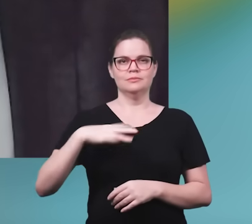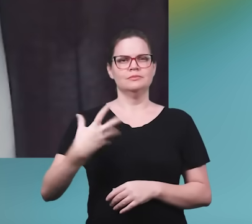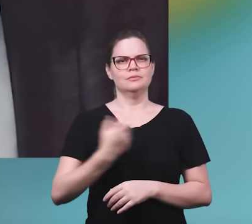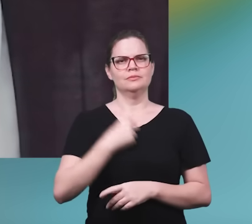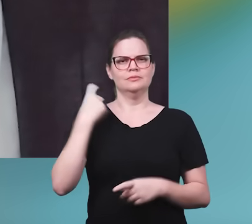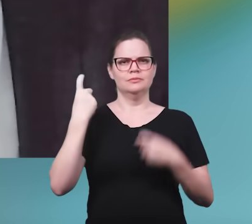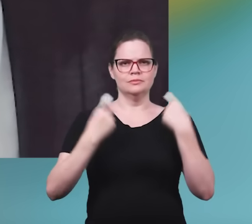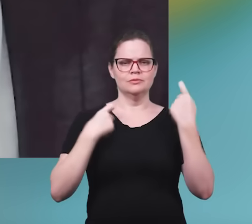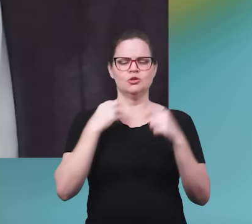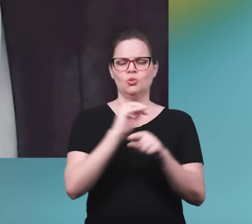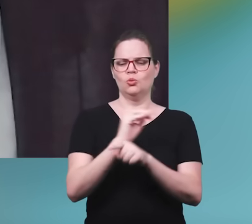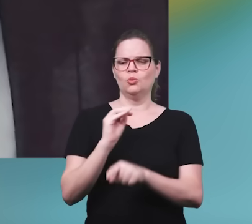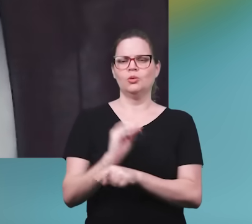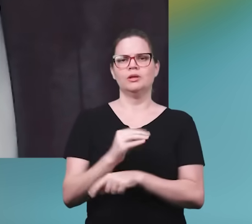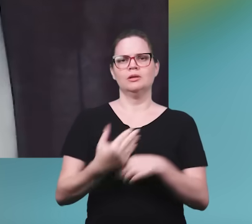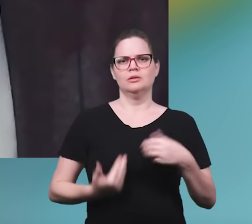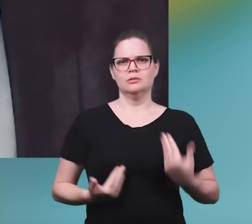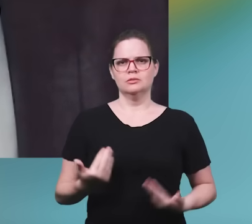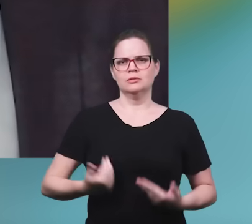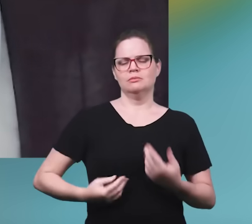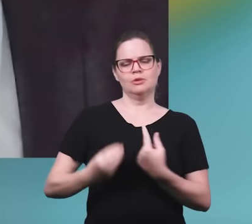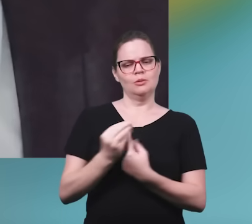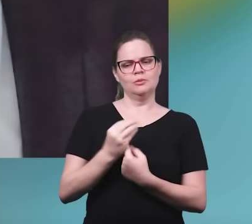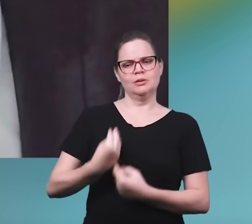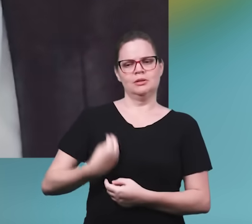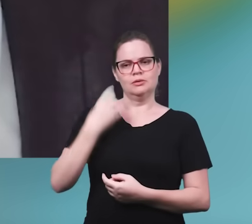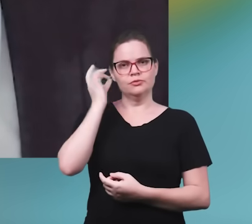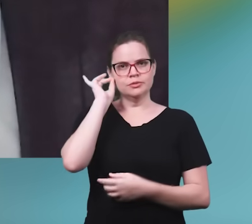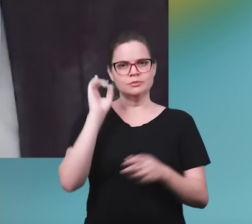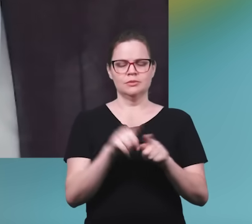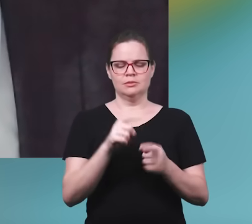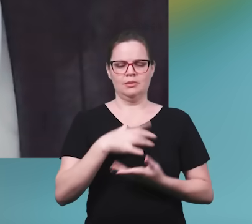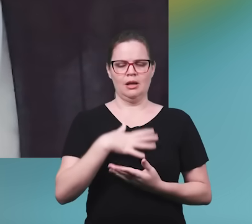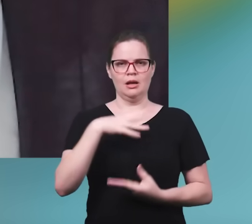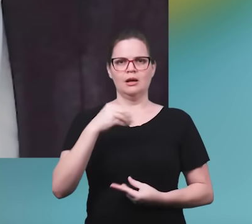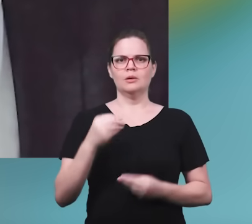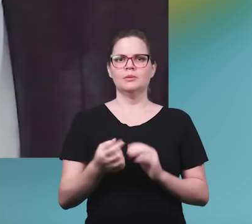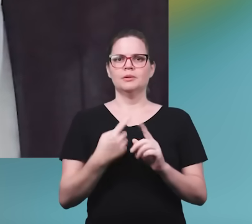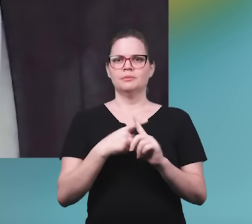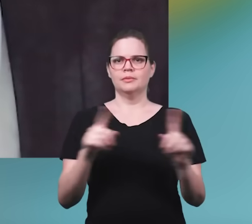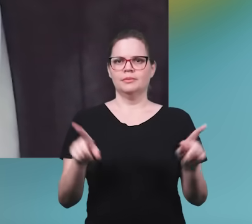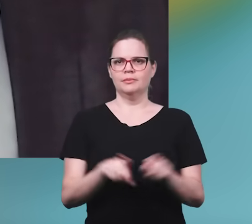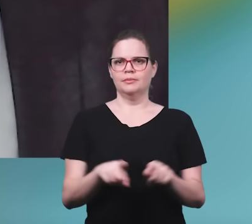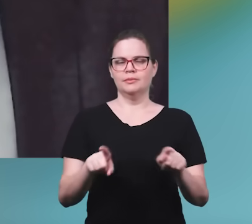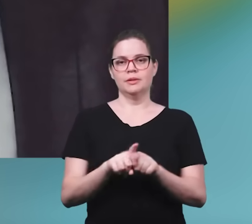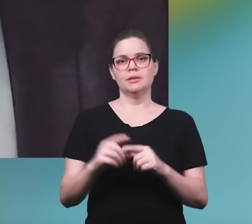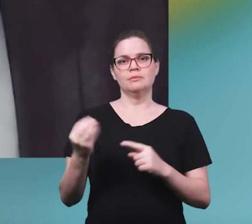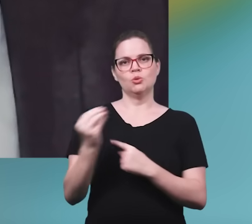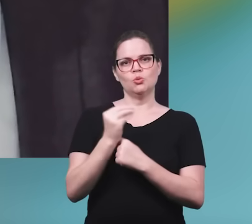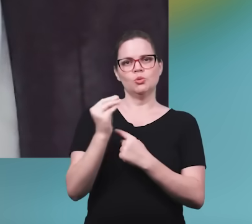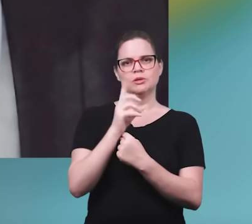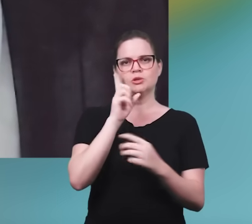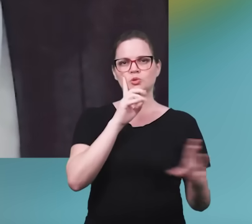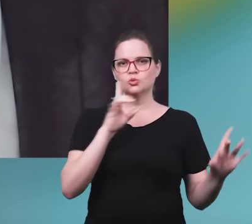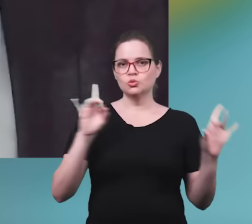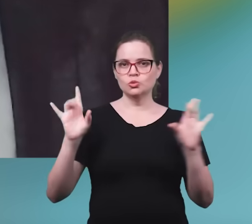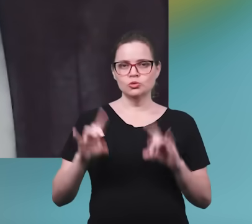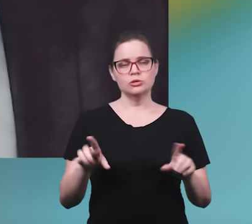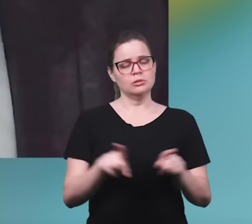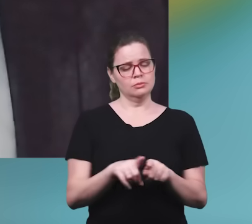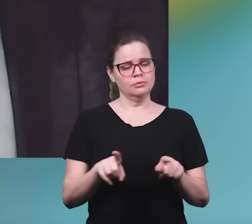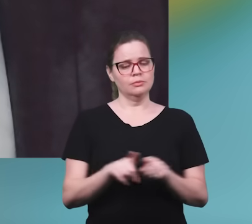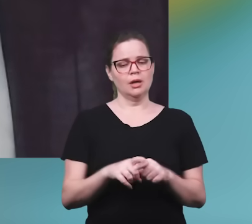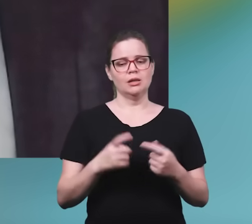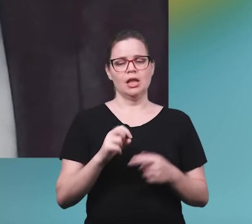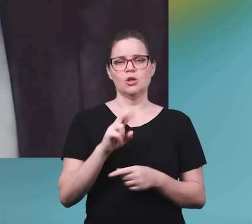se preocupa com a sua igreja para preservar a nossa vida espiritual, preservar a nossa alma, mas também nos preservar do dia a dia.